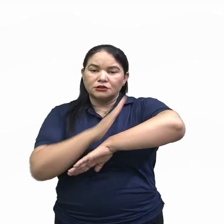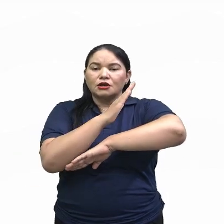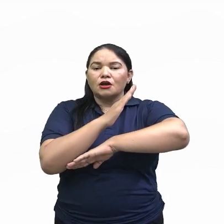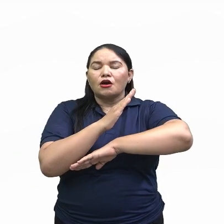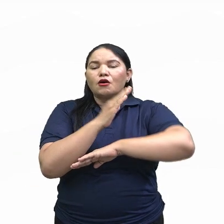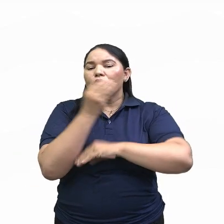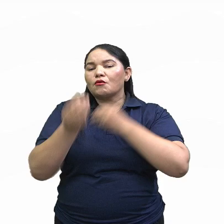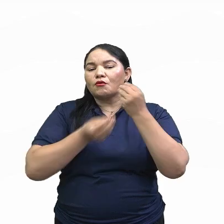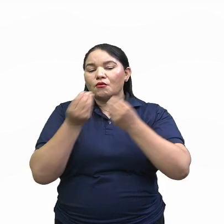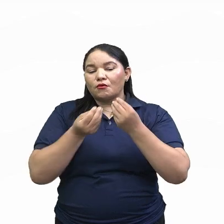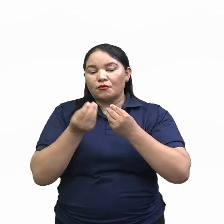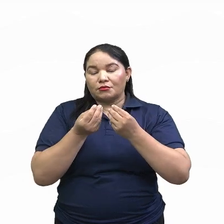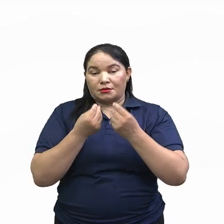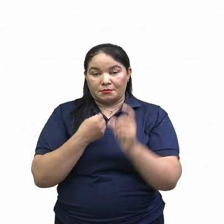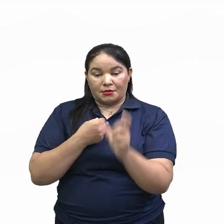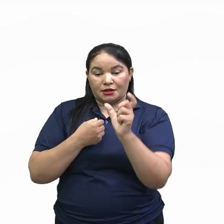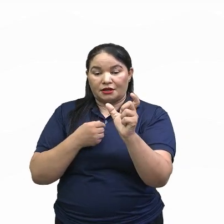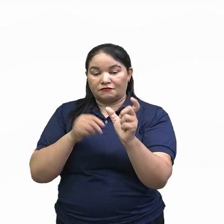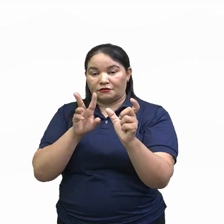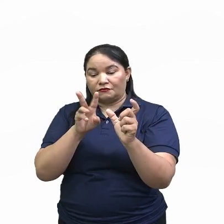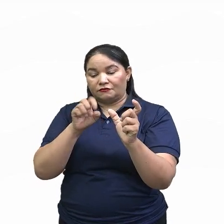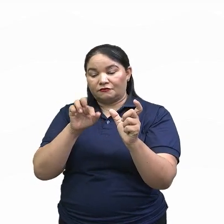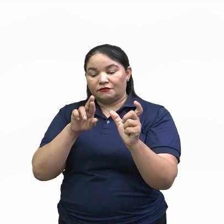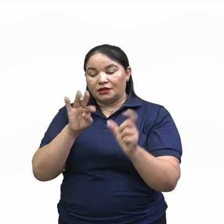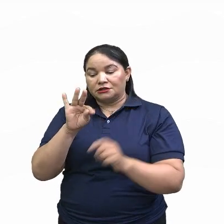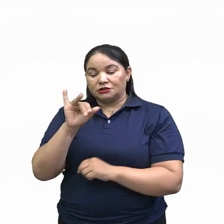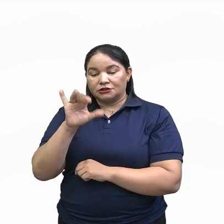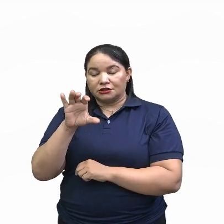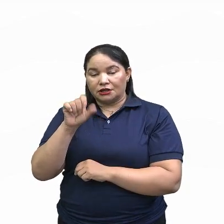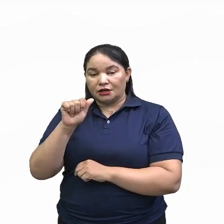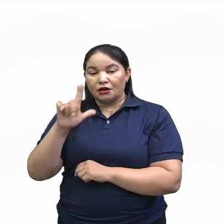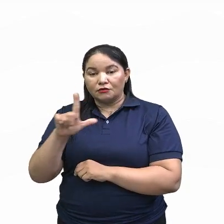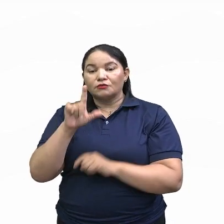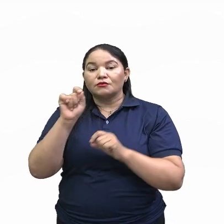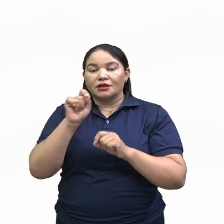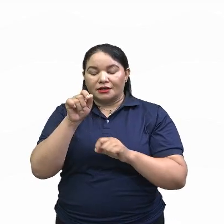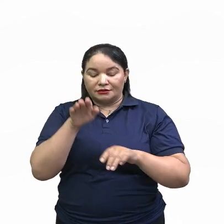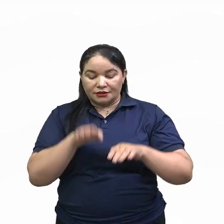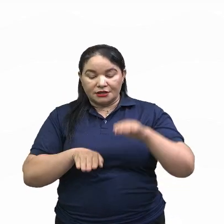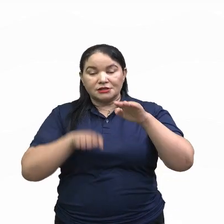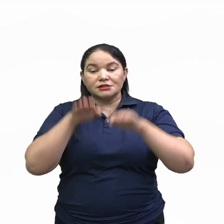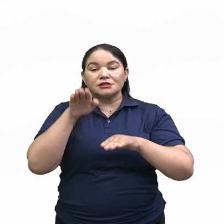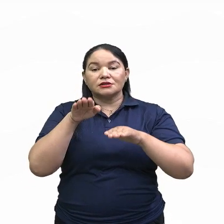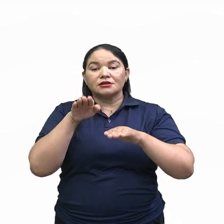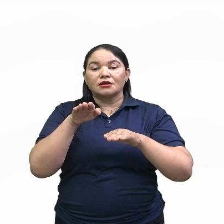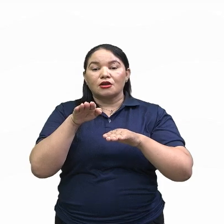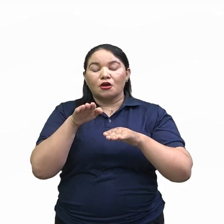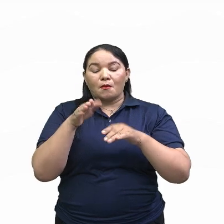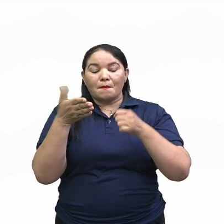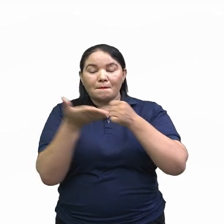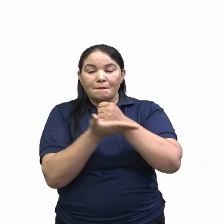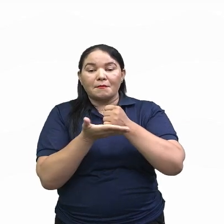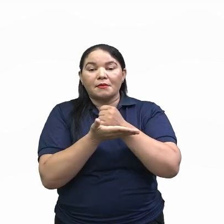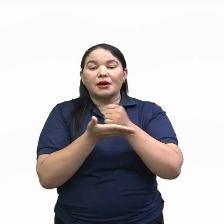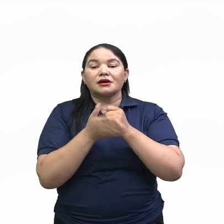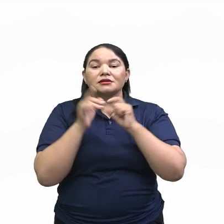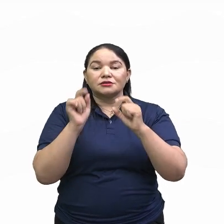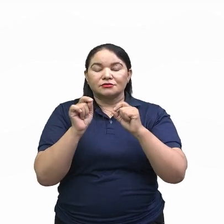A palavra vertical significa desigualdades baseadas